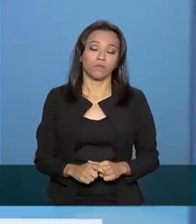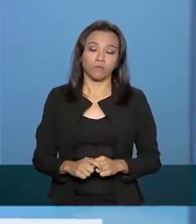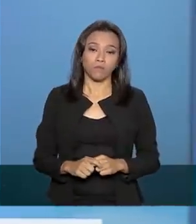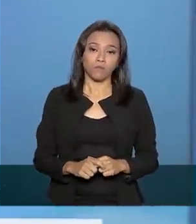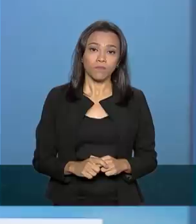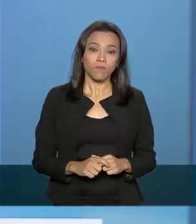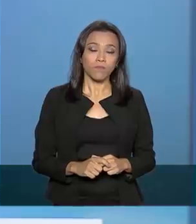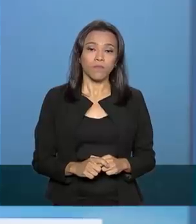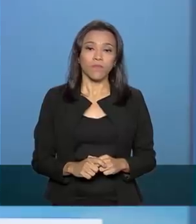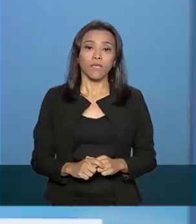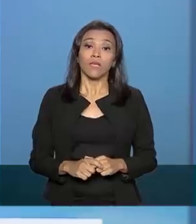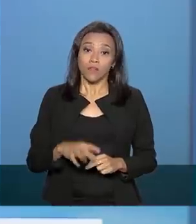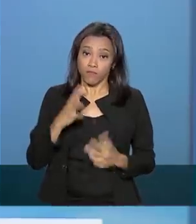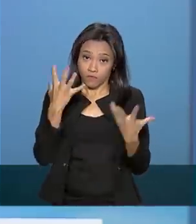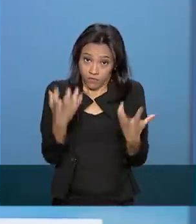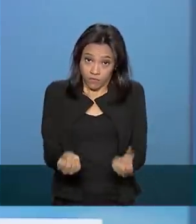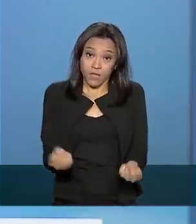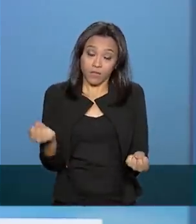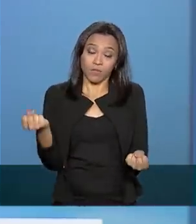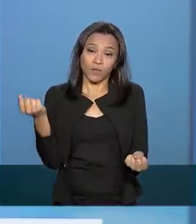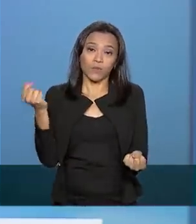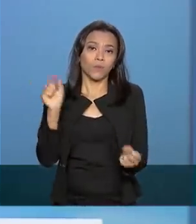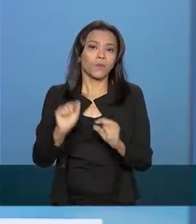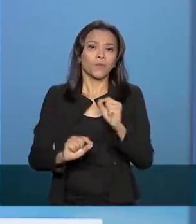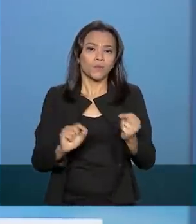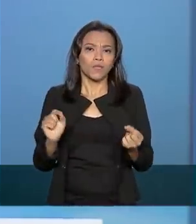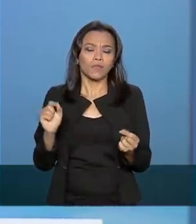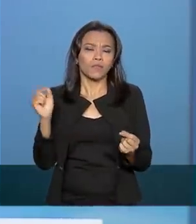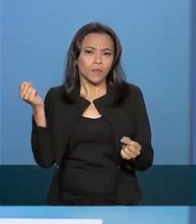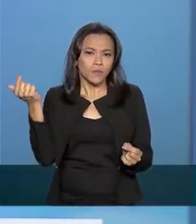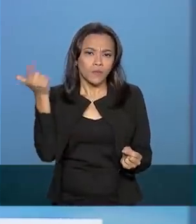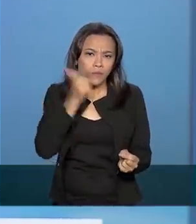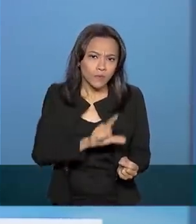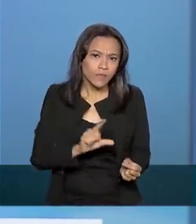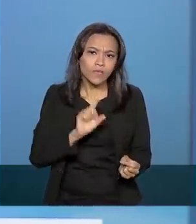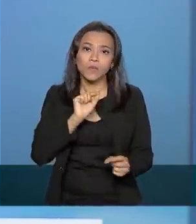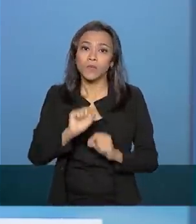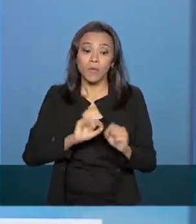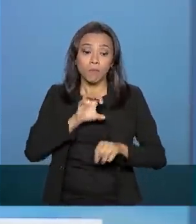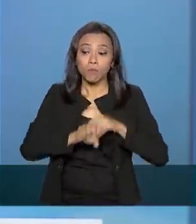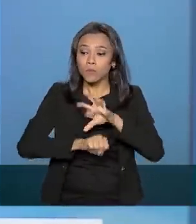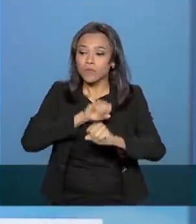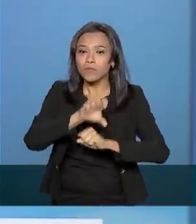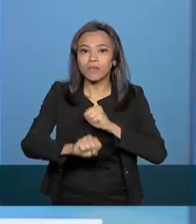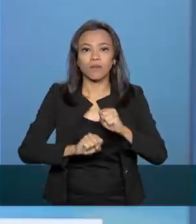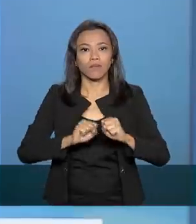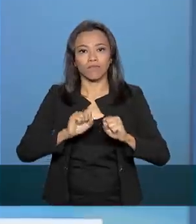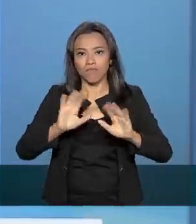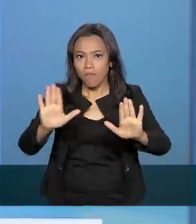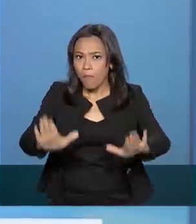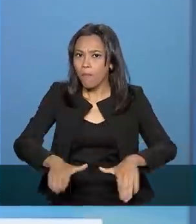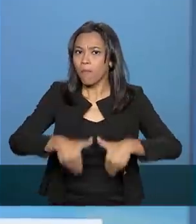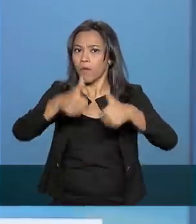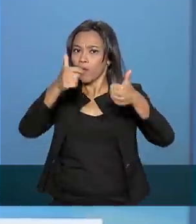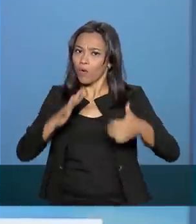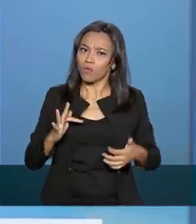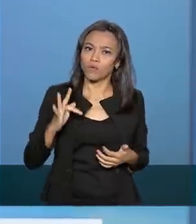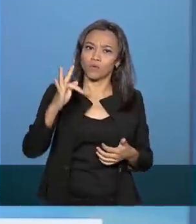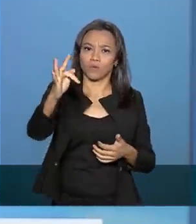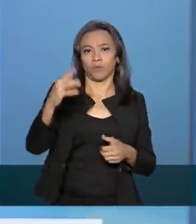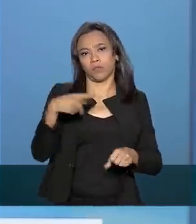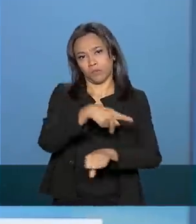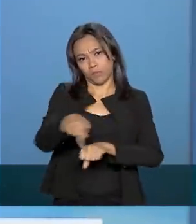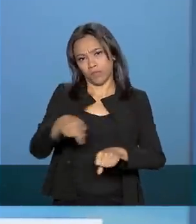E chegaremos ao bom termo na busca de um Brasil melhor para